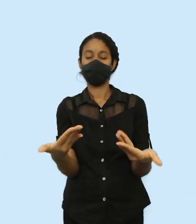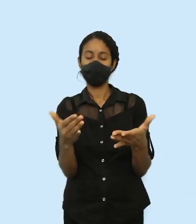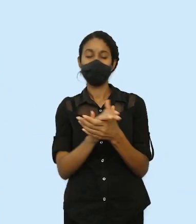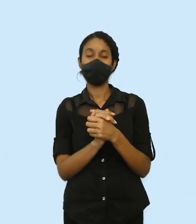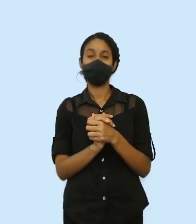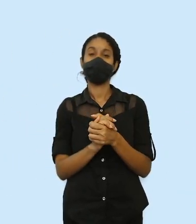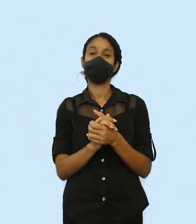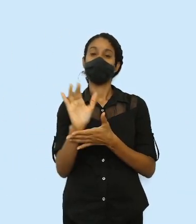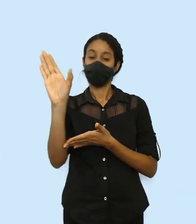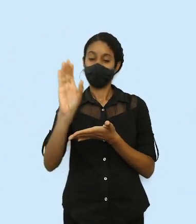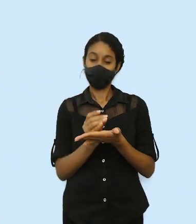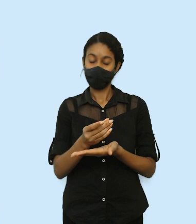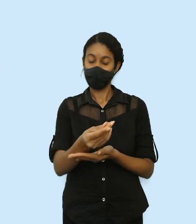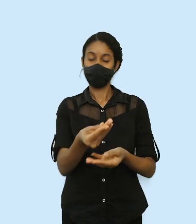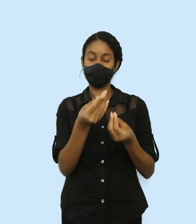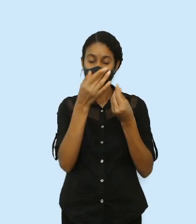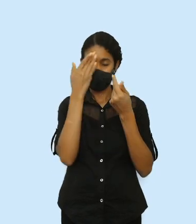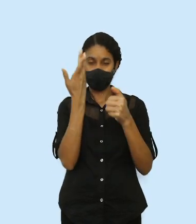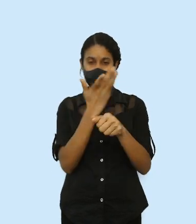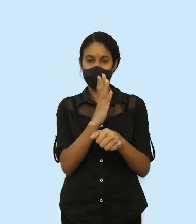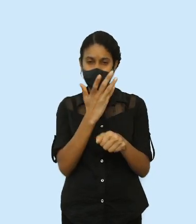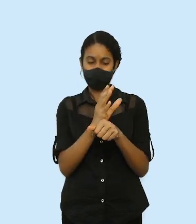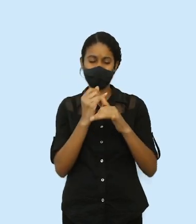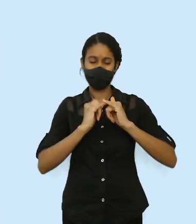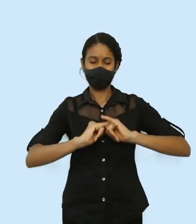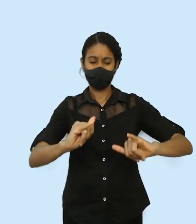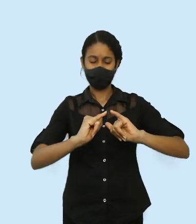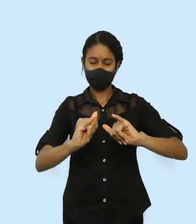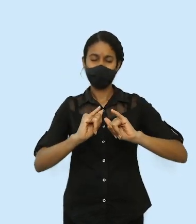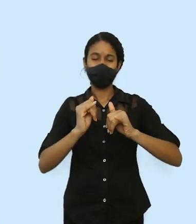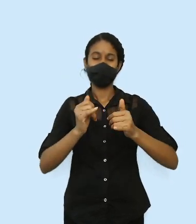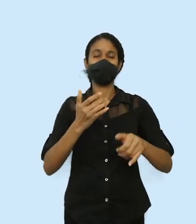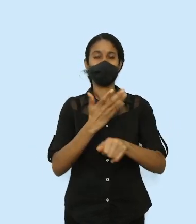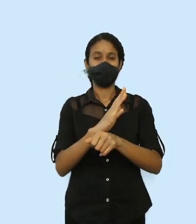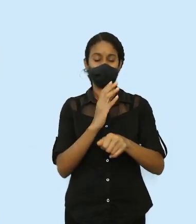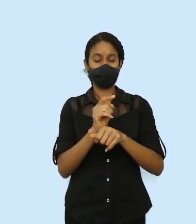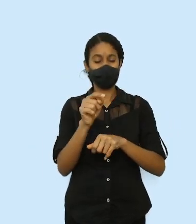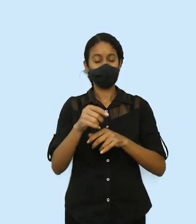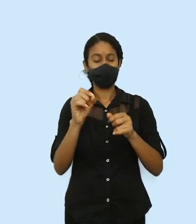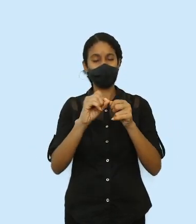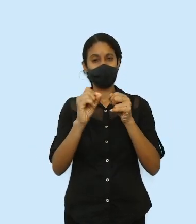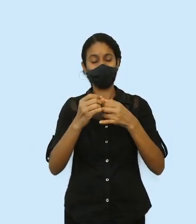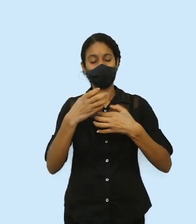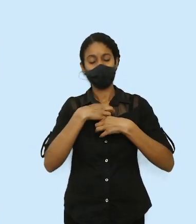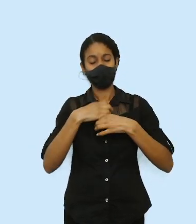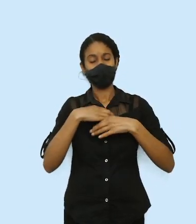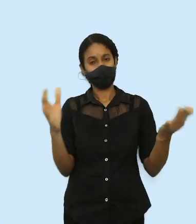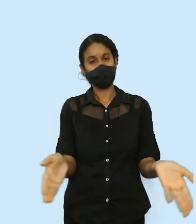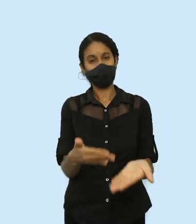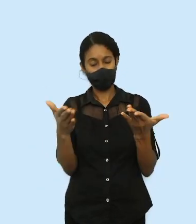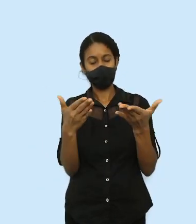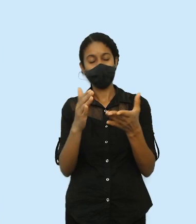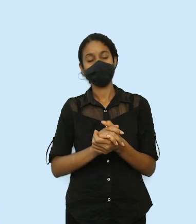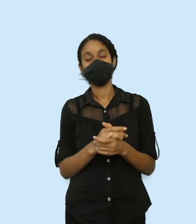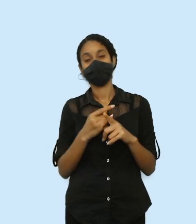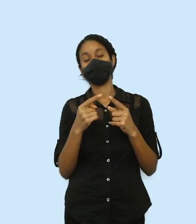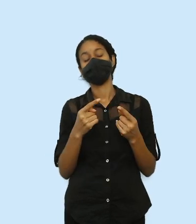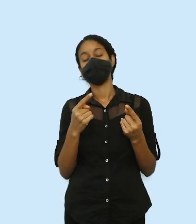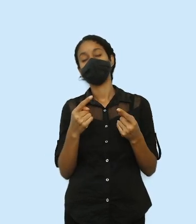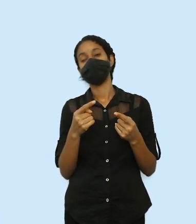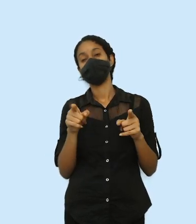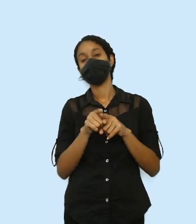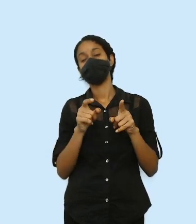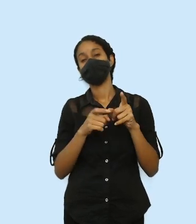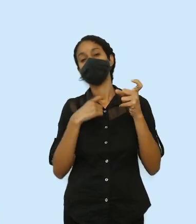Vamos investir nele. A gente vai dar treinamento, formação, capacitação. Estamos investindo em você. Só que investimento